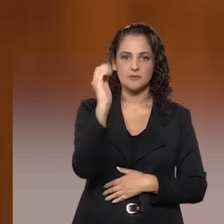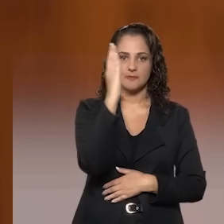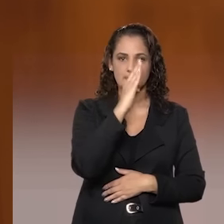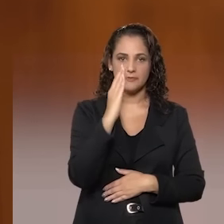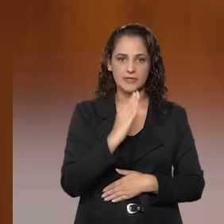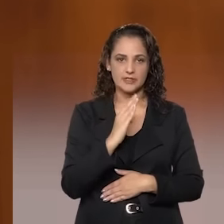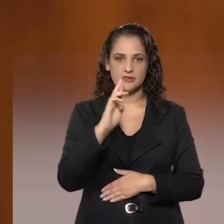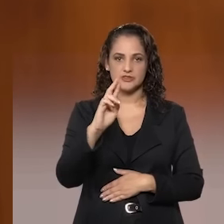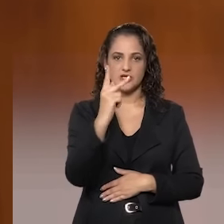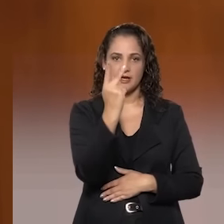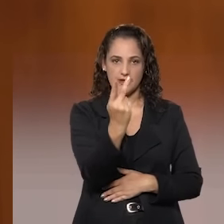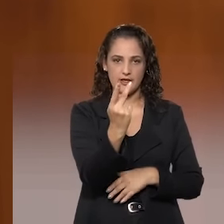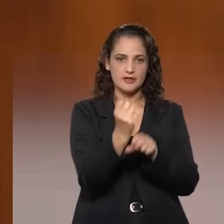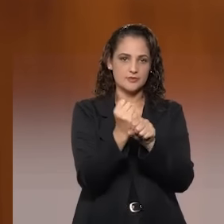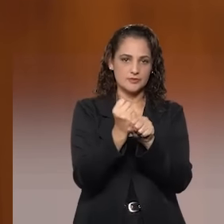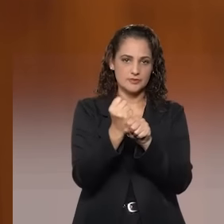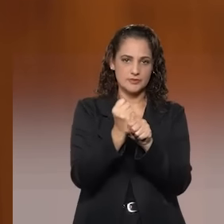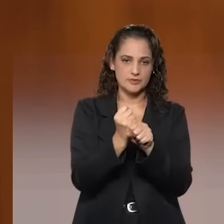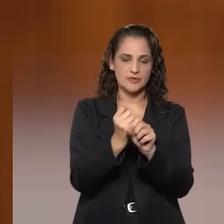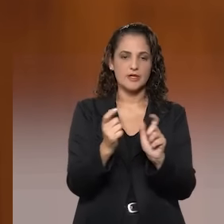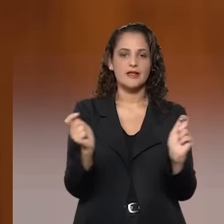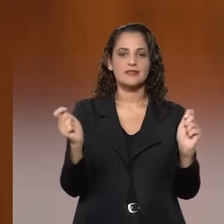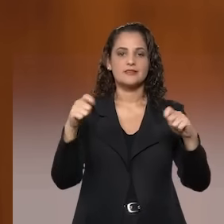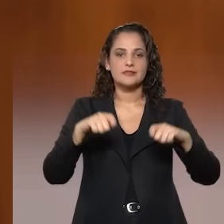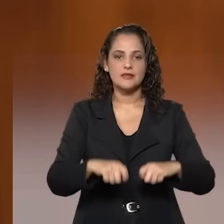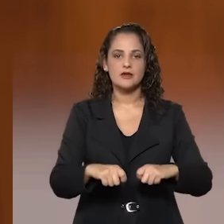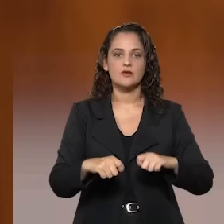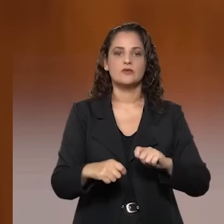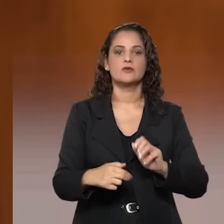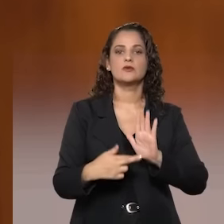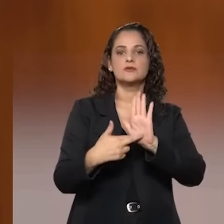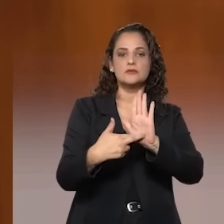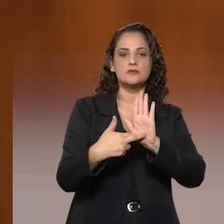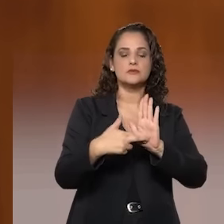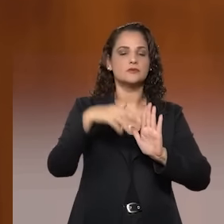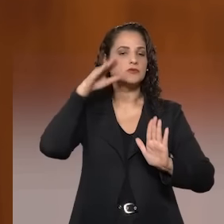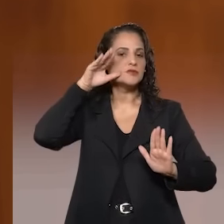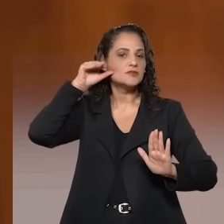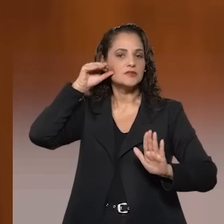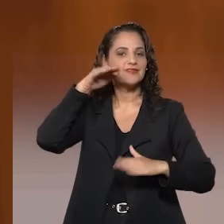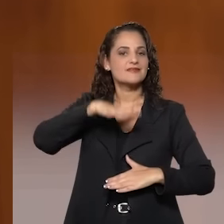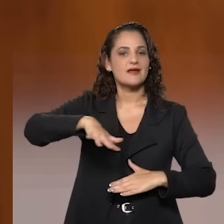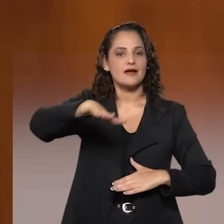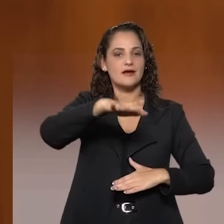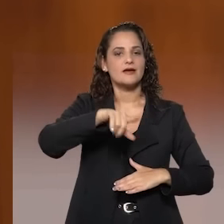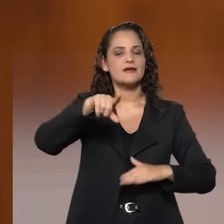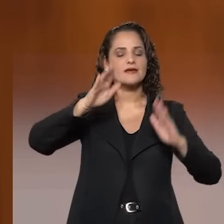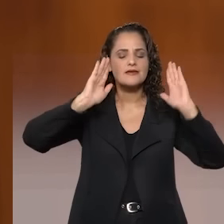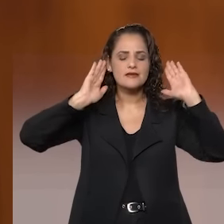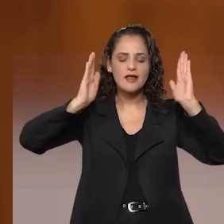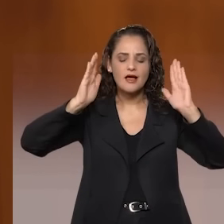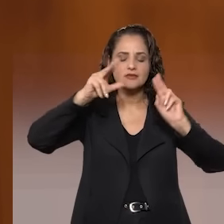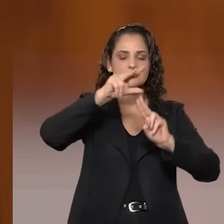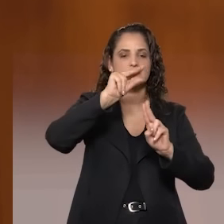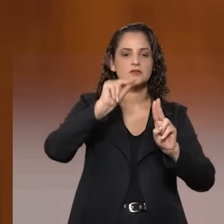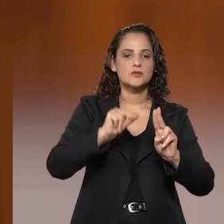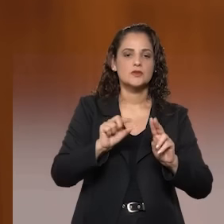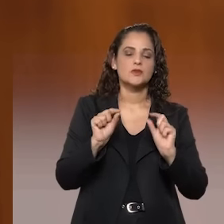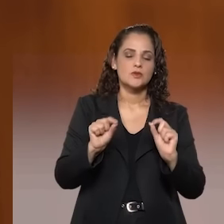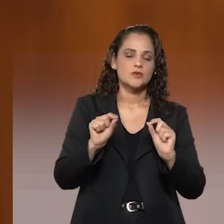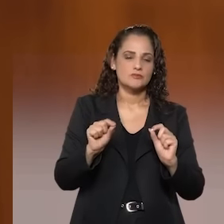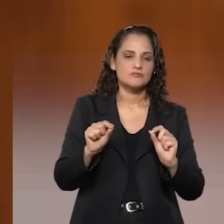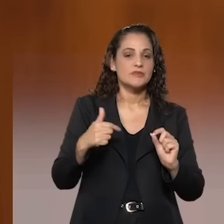dessa Associação que é a maior Associação de representação de profissionais da área foi graças ao Bradesco